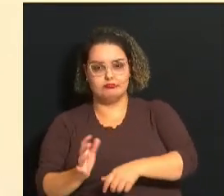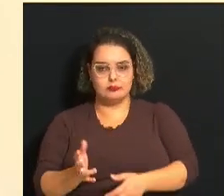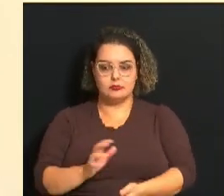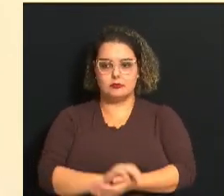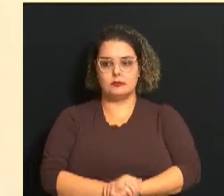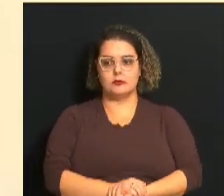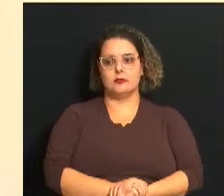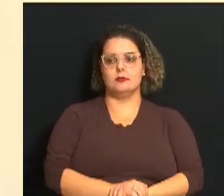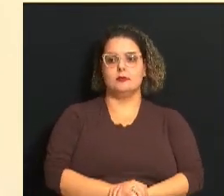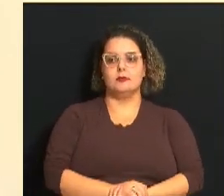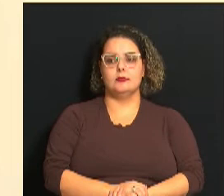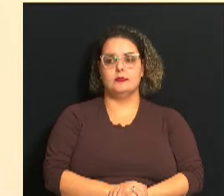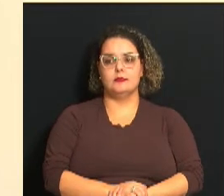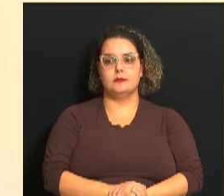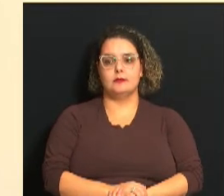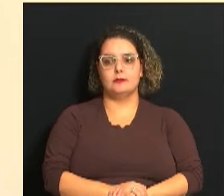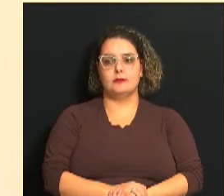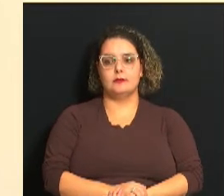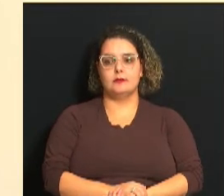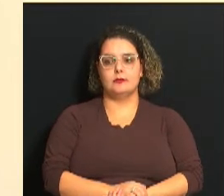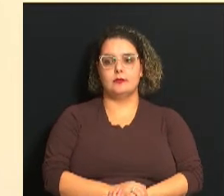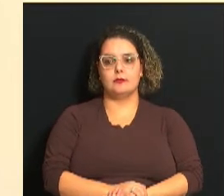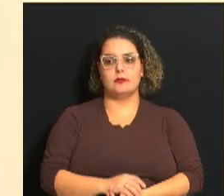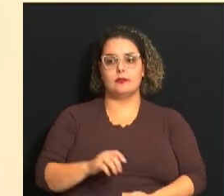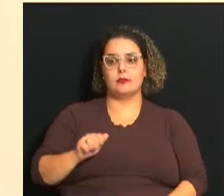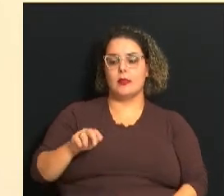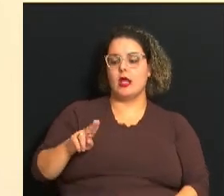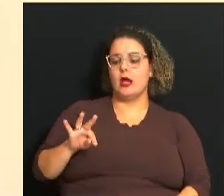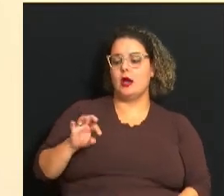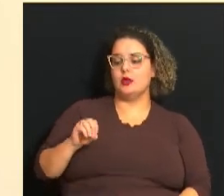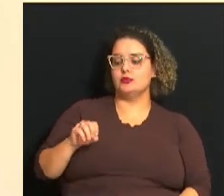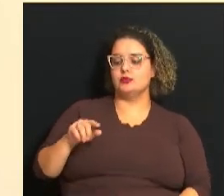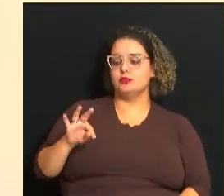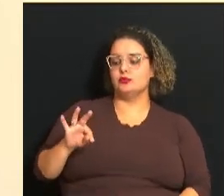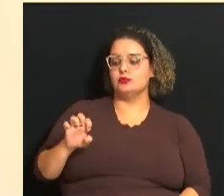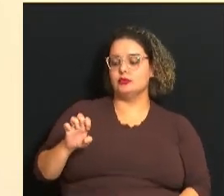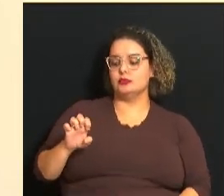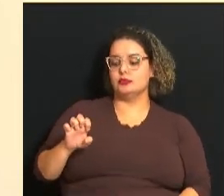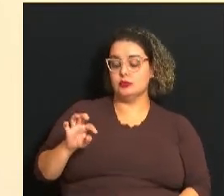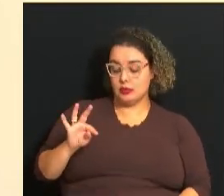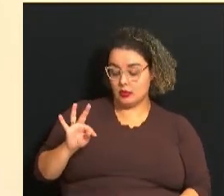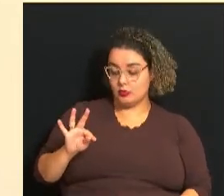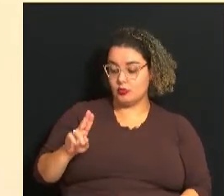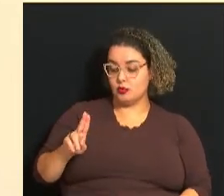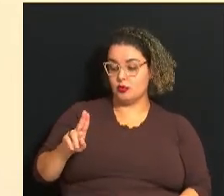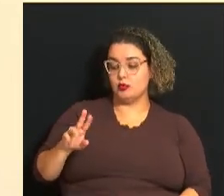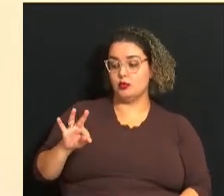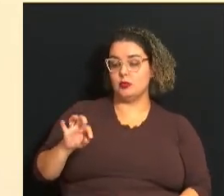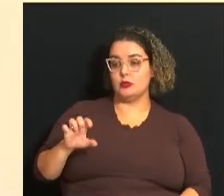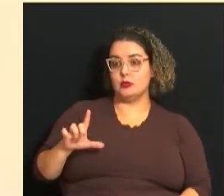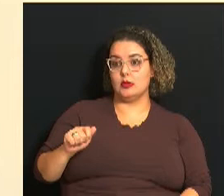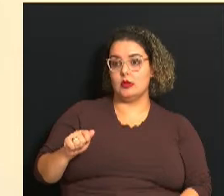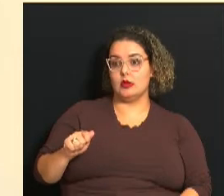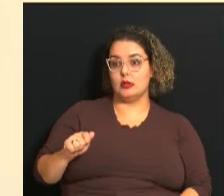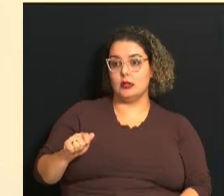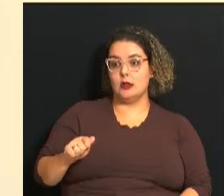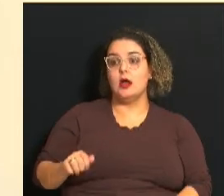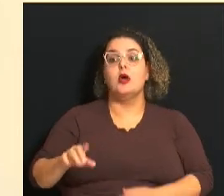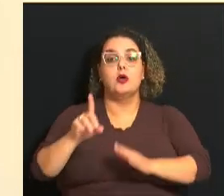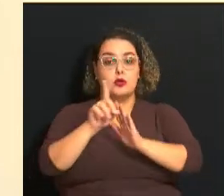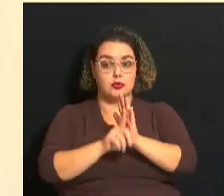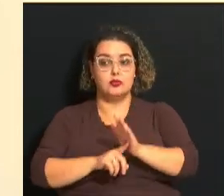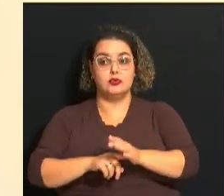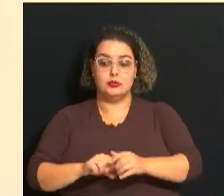contribuir com a Catarina é tem um princípio gente chama de autotutela que é o juiz resistente né em latim que o direito de